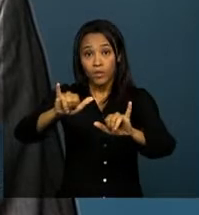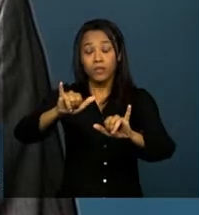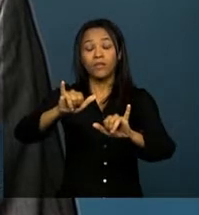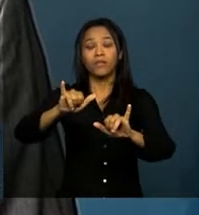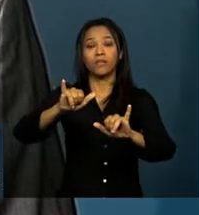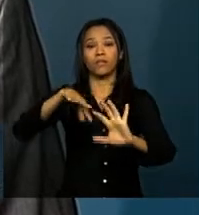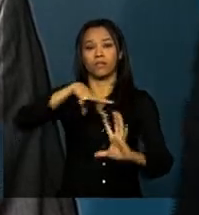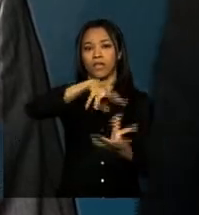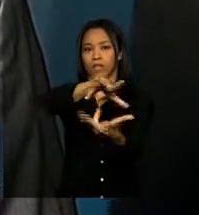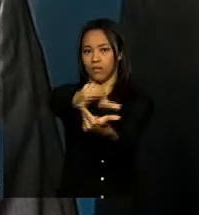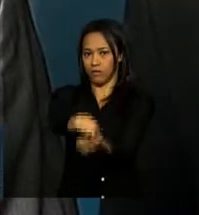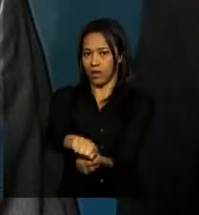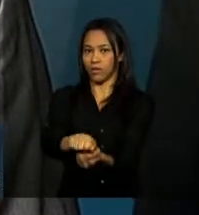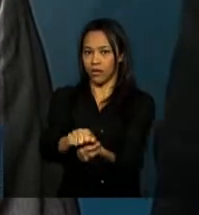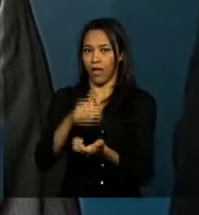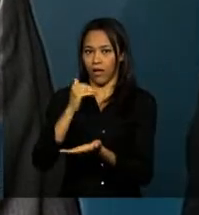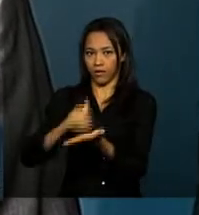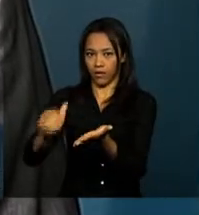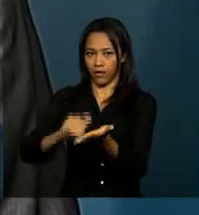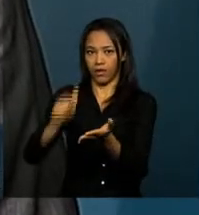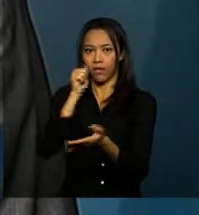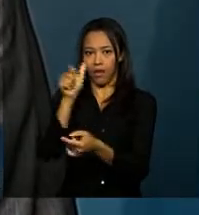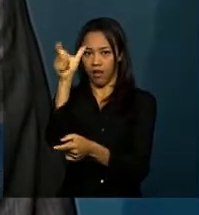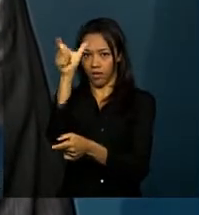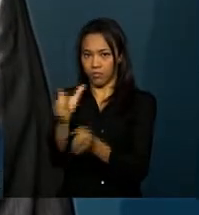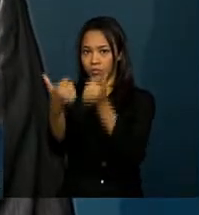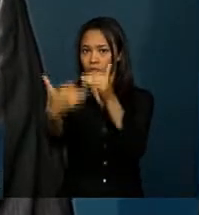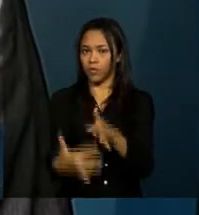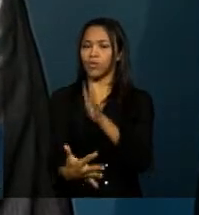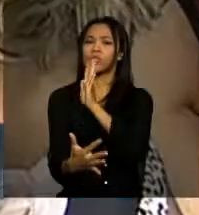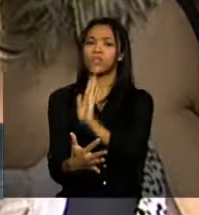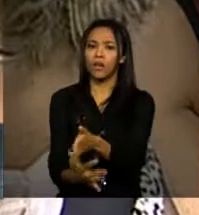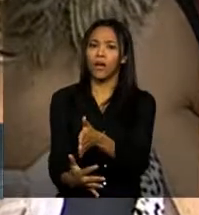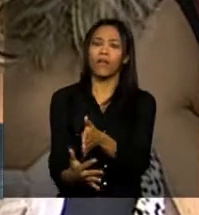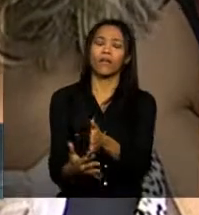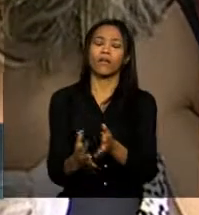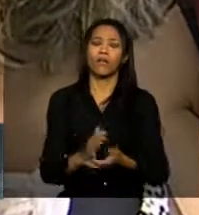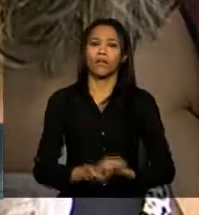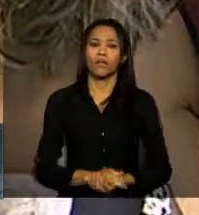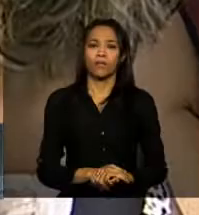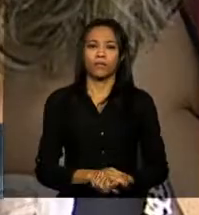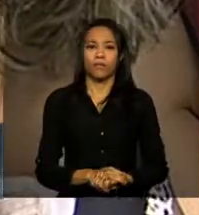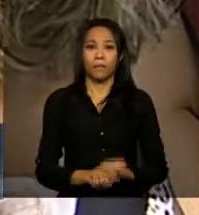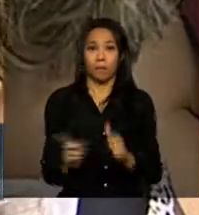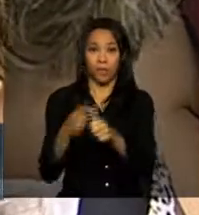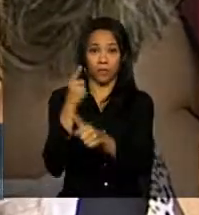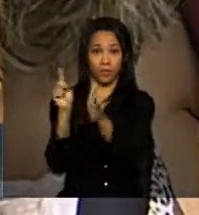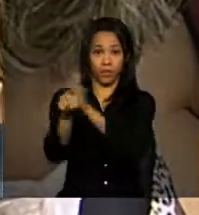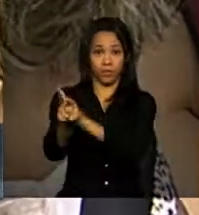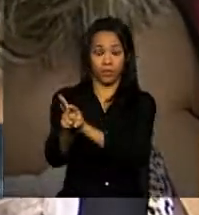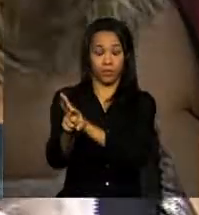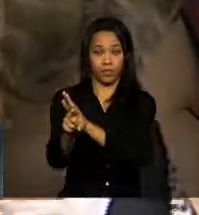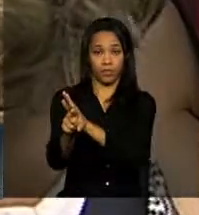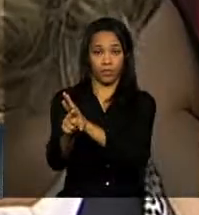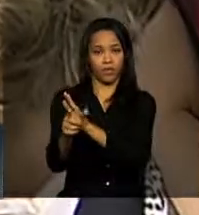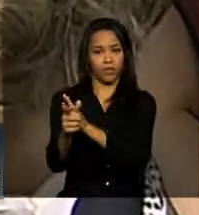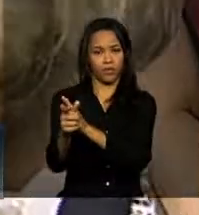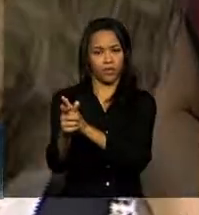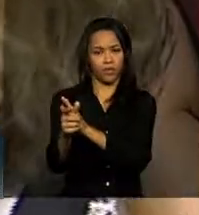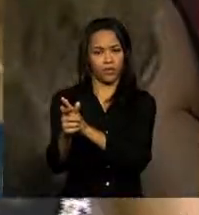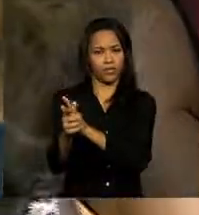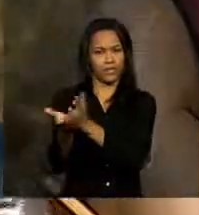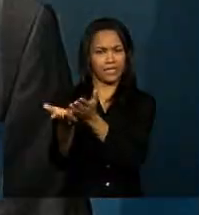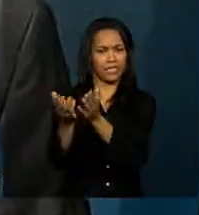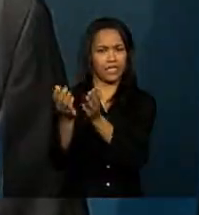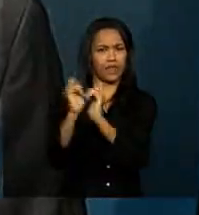falou, se resgata a discussão sobre trazer os data centers para o Brasil? Essa é a primeira pergunta. Resgata o dado de